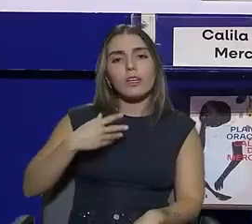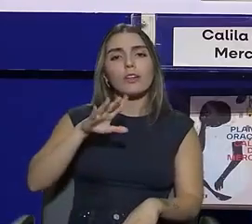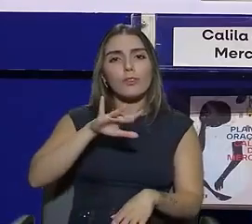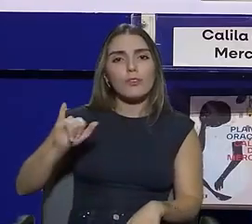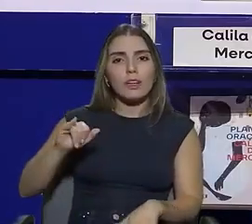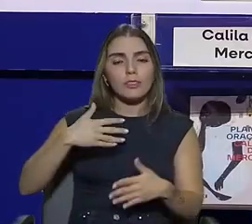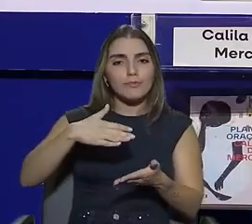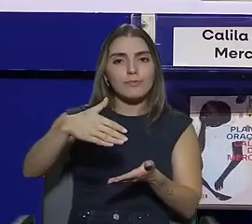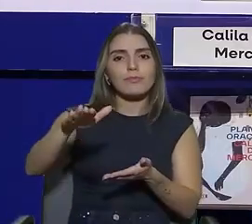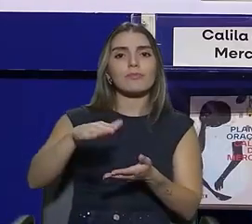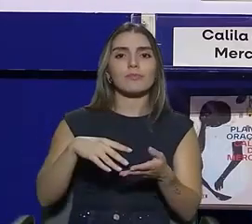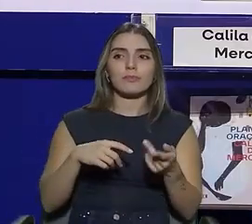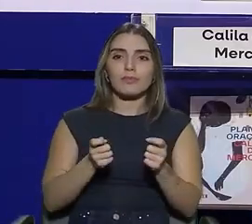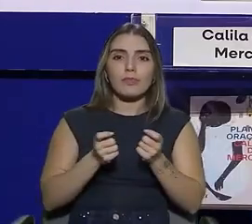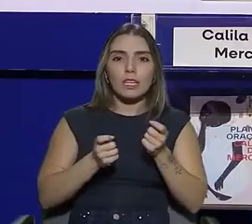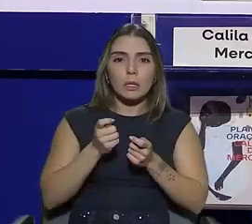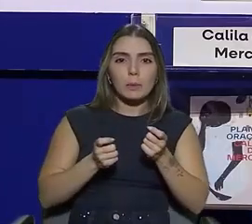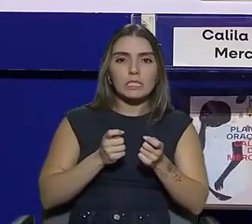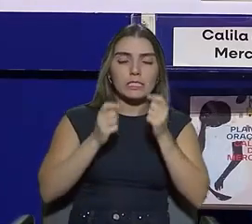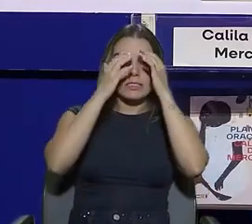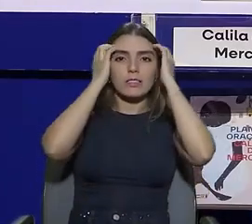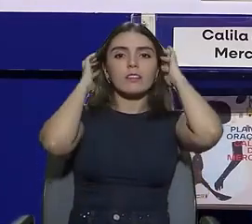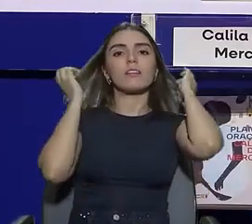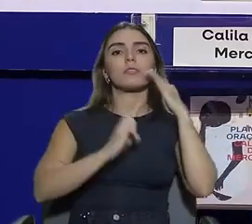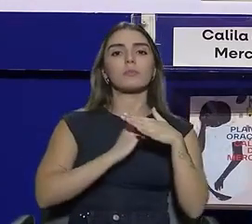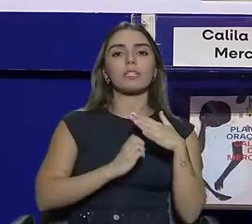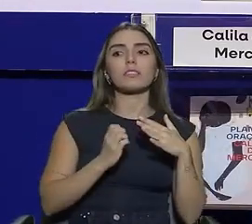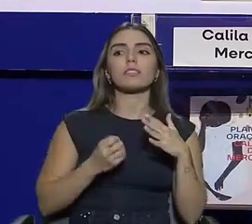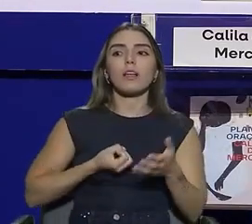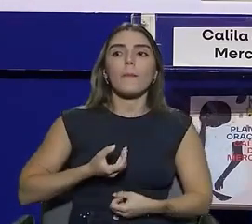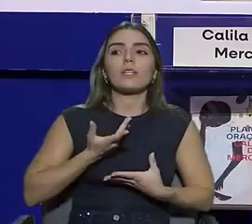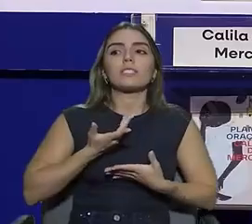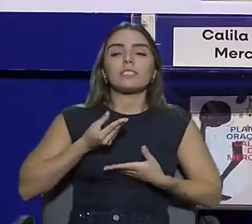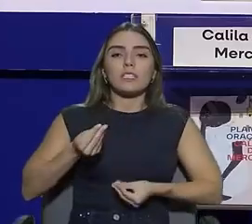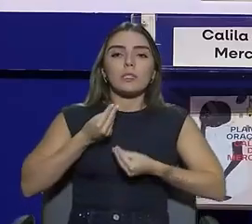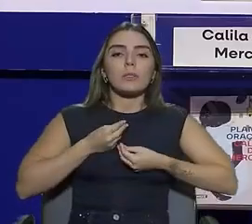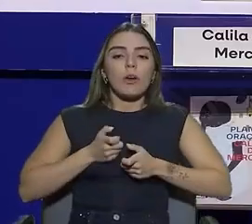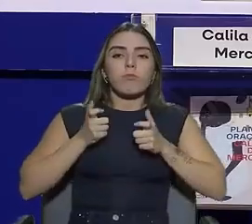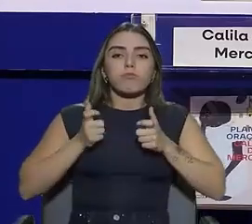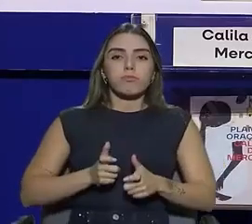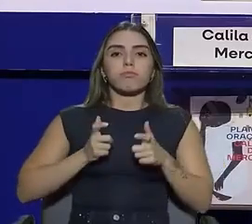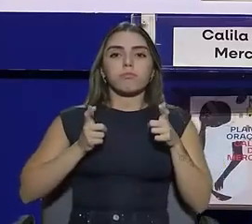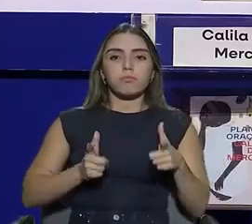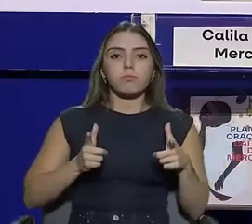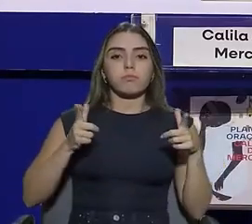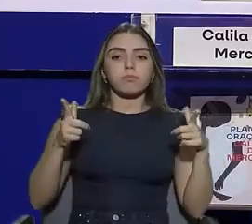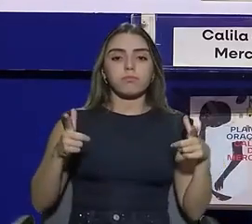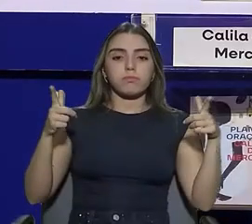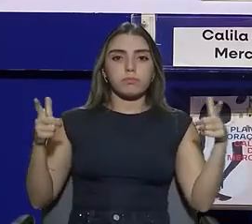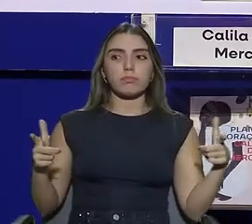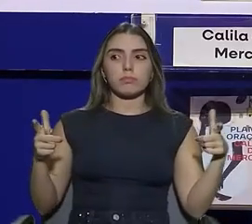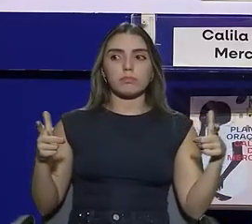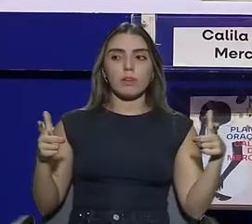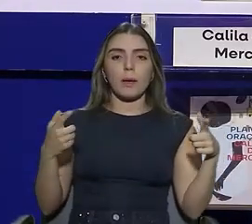Menor, menor, menor, com a poesia foi me deixando menor, enorme, enorme, enorme, enorme,